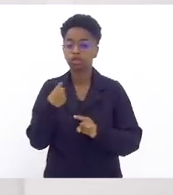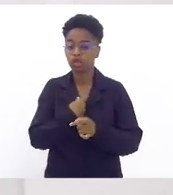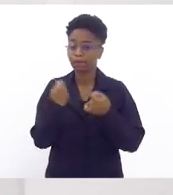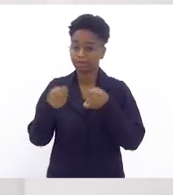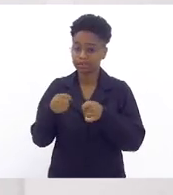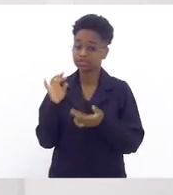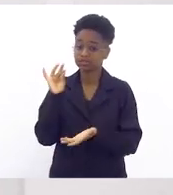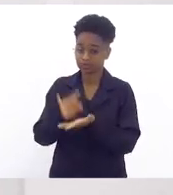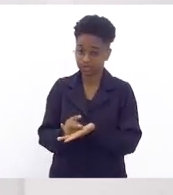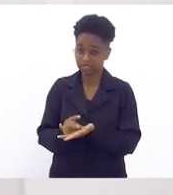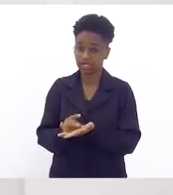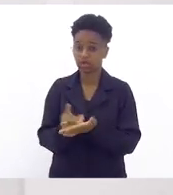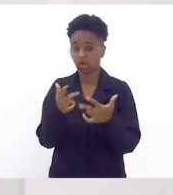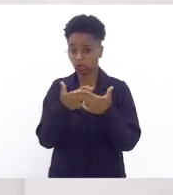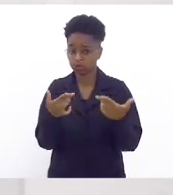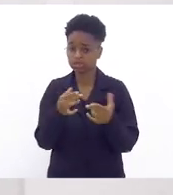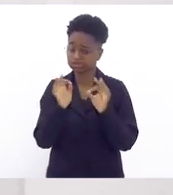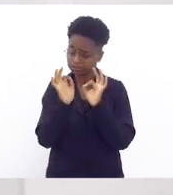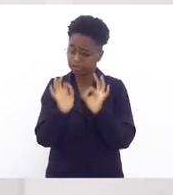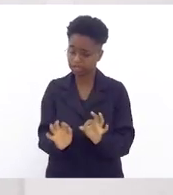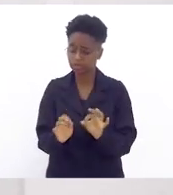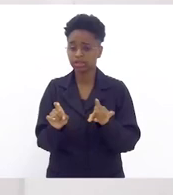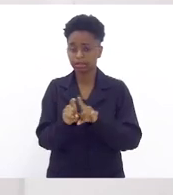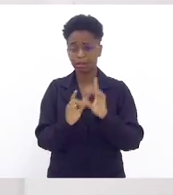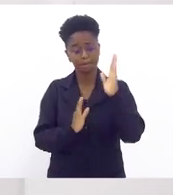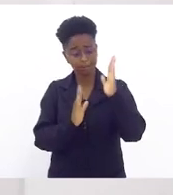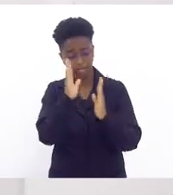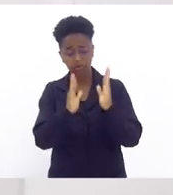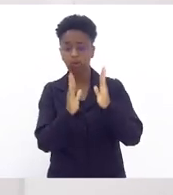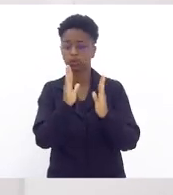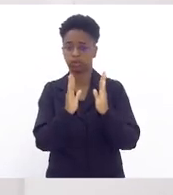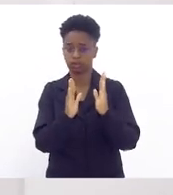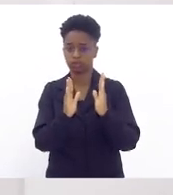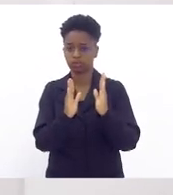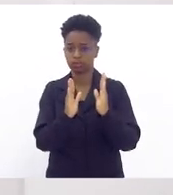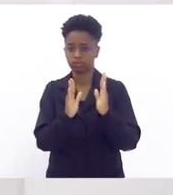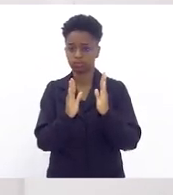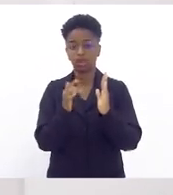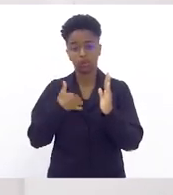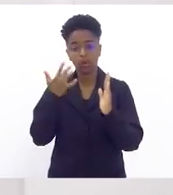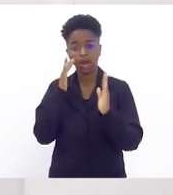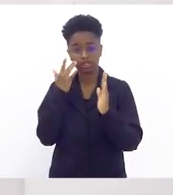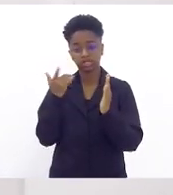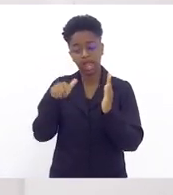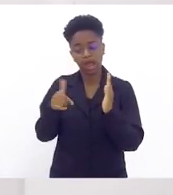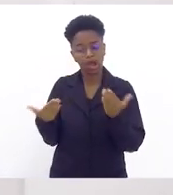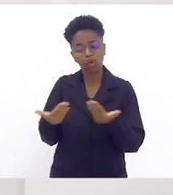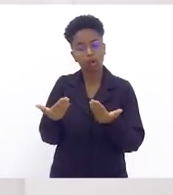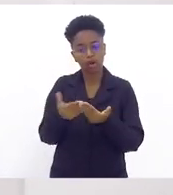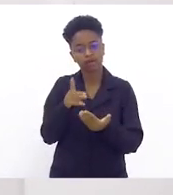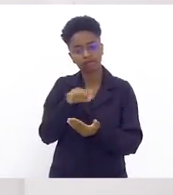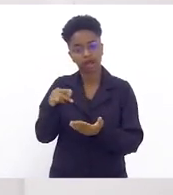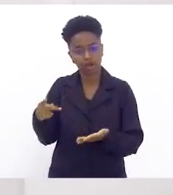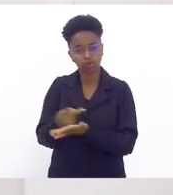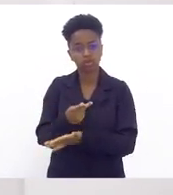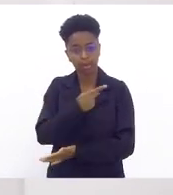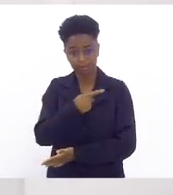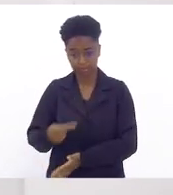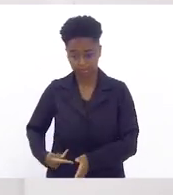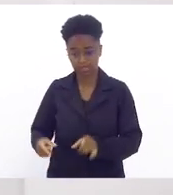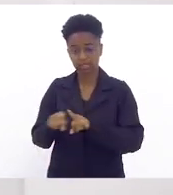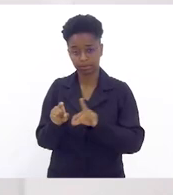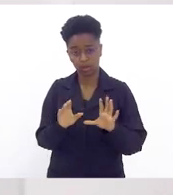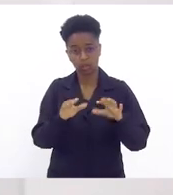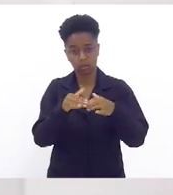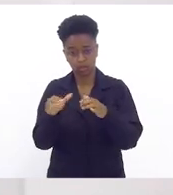de fato de fatos concretos e de prazos e acho que essa é a ocasião para que a presidenta a começar